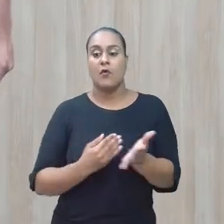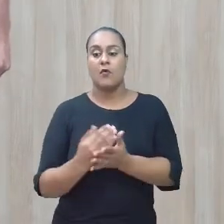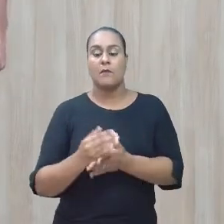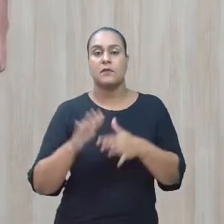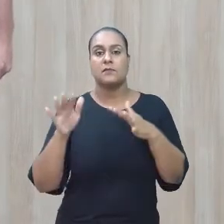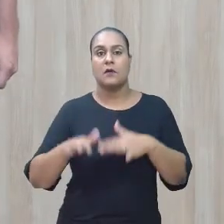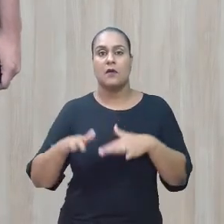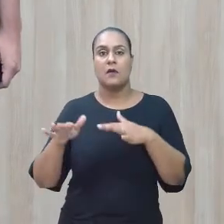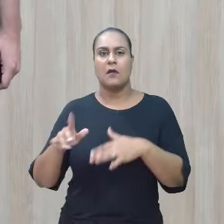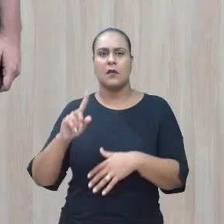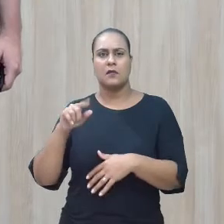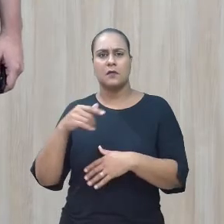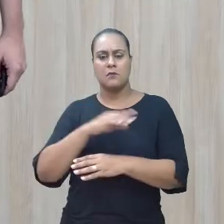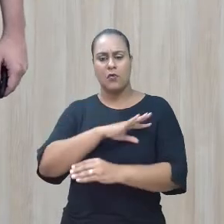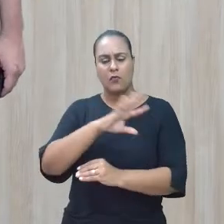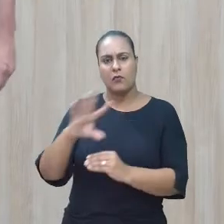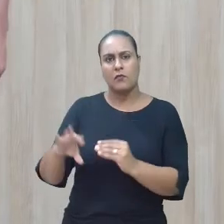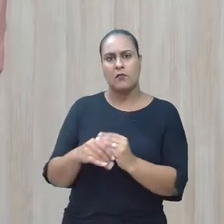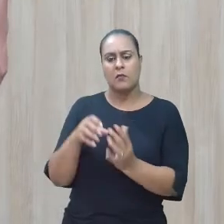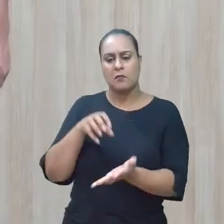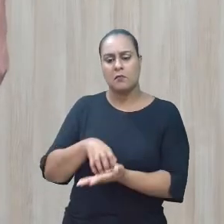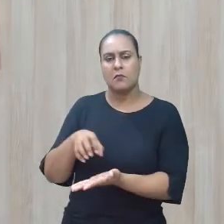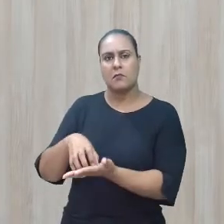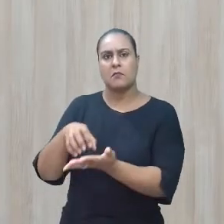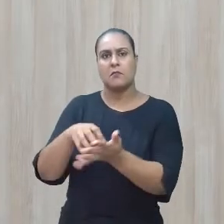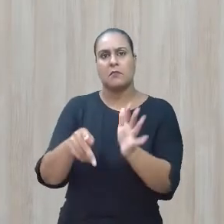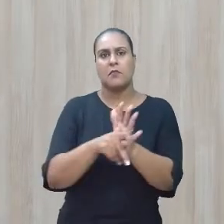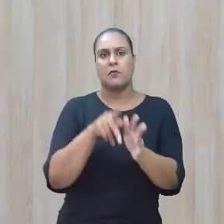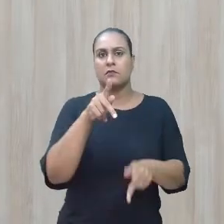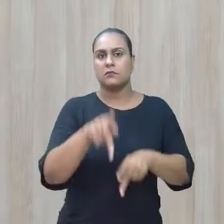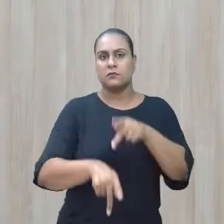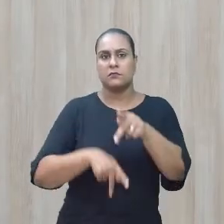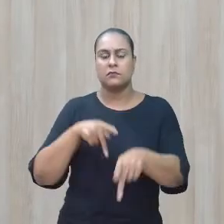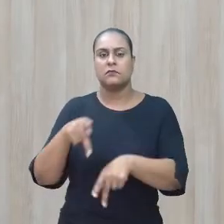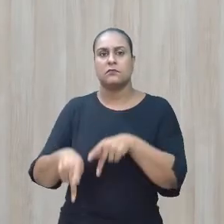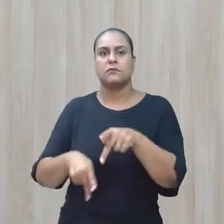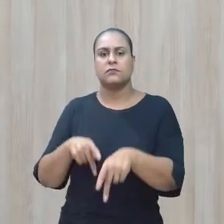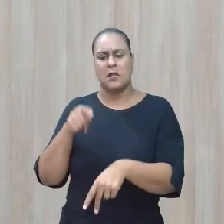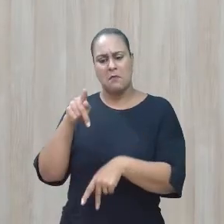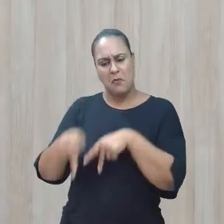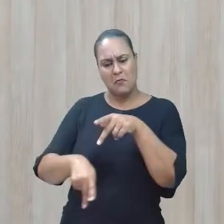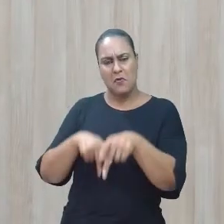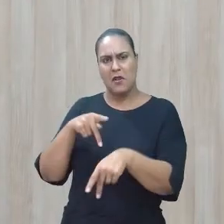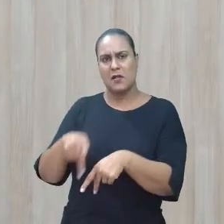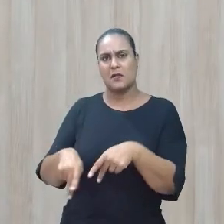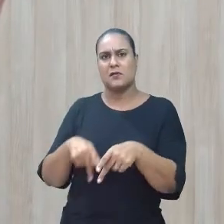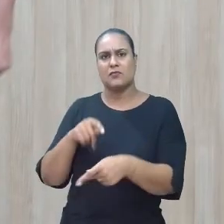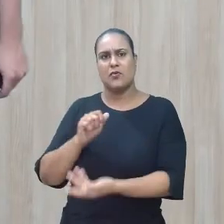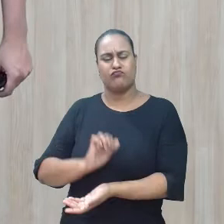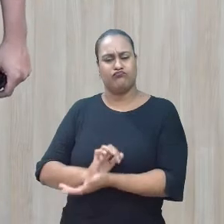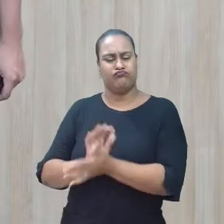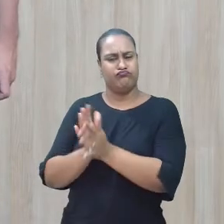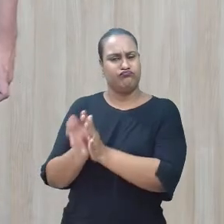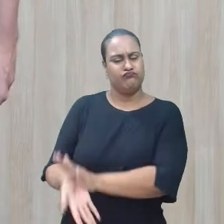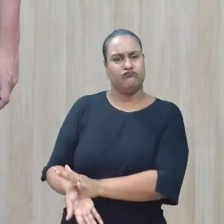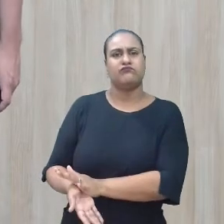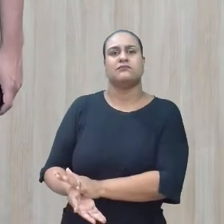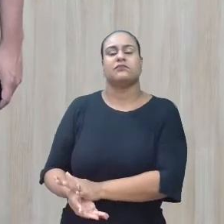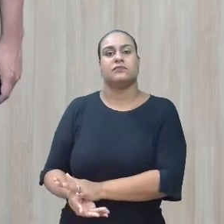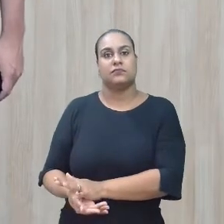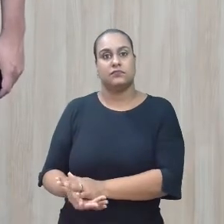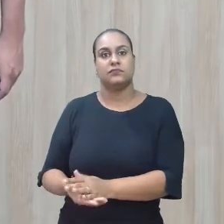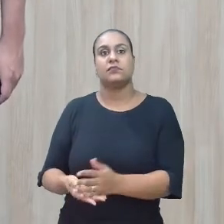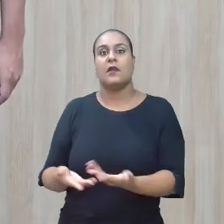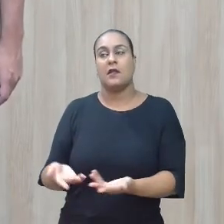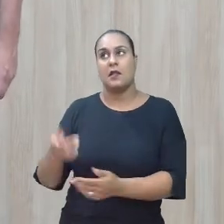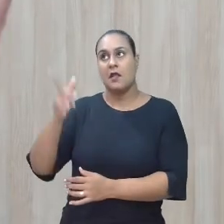ser incorporado por setores da população, né, enfim, excluída, até então excluída, e que vai deixar a própria liderança